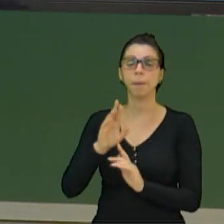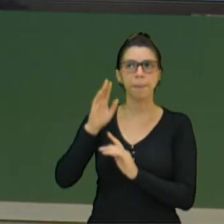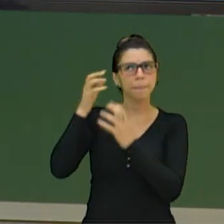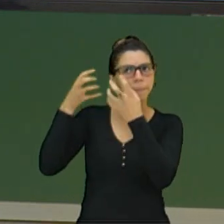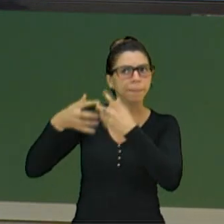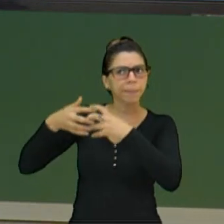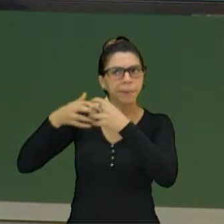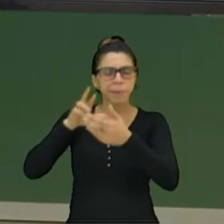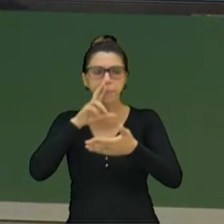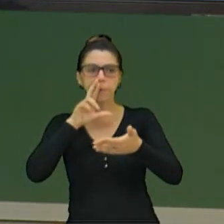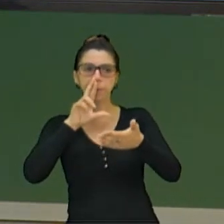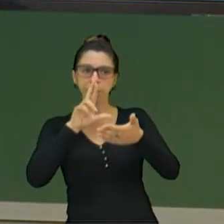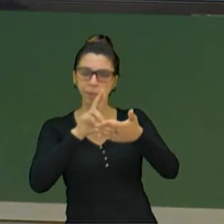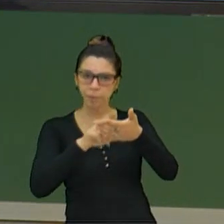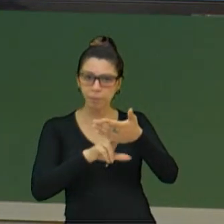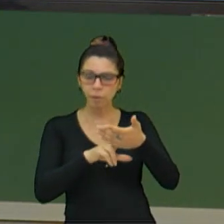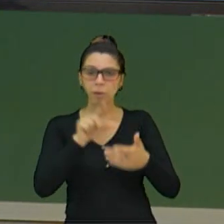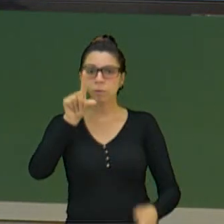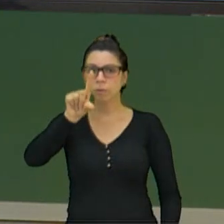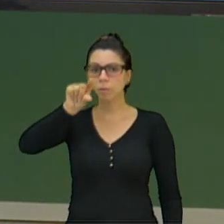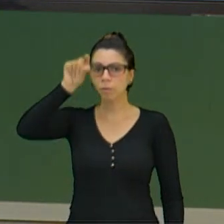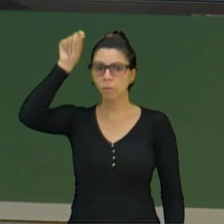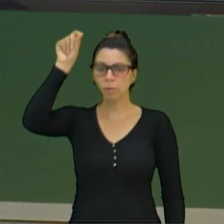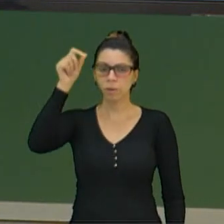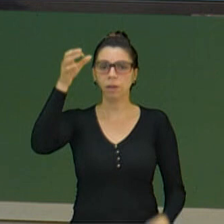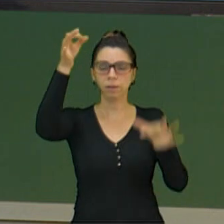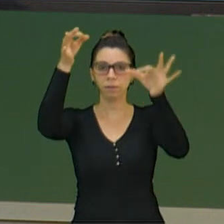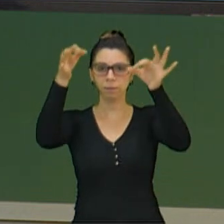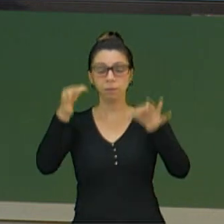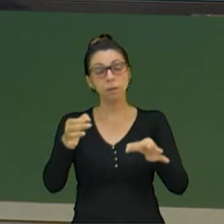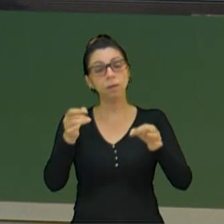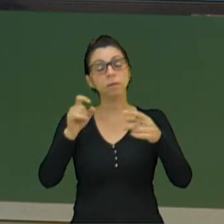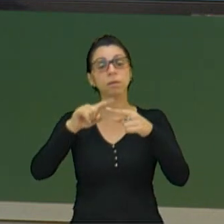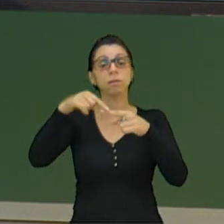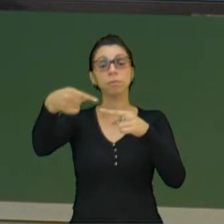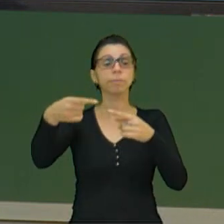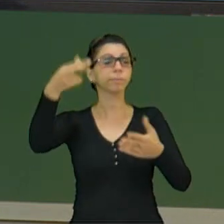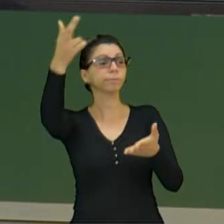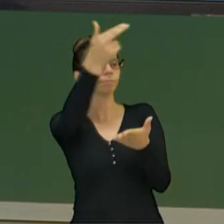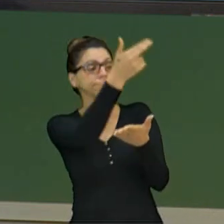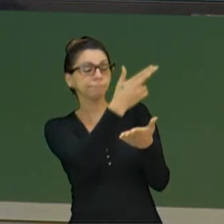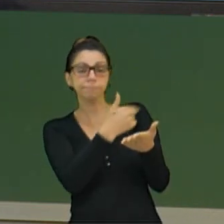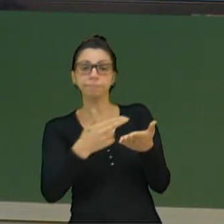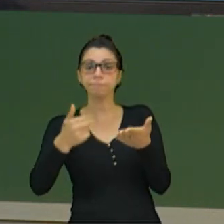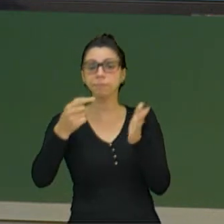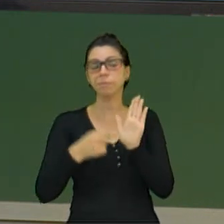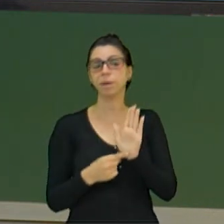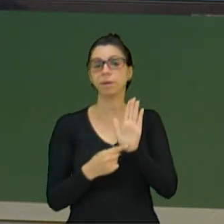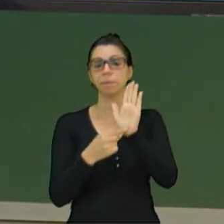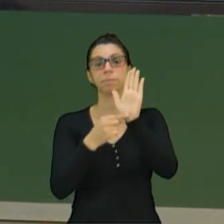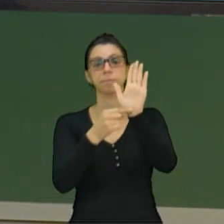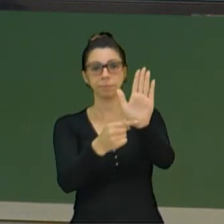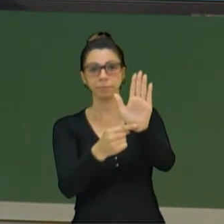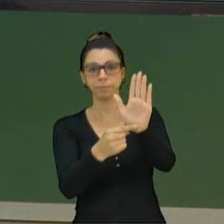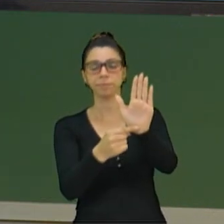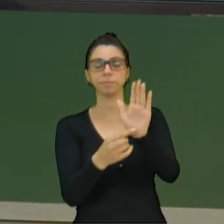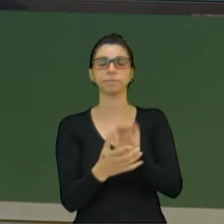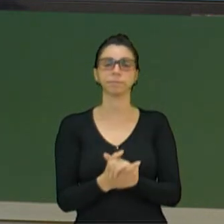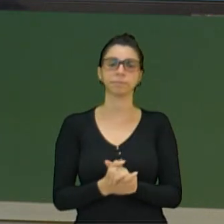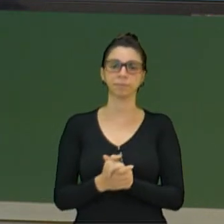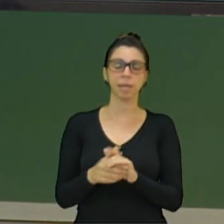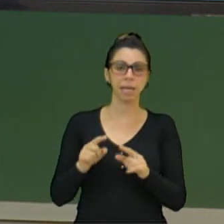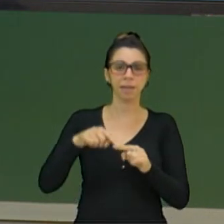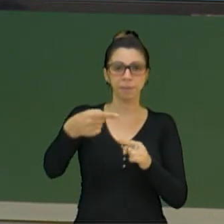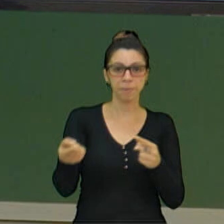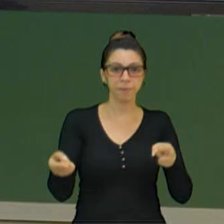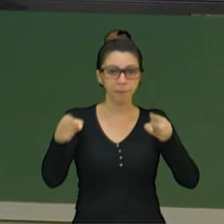responder, você vai marcar a alternativa correta aqui e fazer um desenho para representar essa planta do lado da pergunta. E aí eu volto